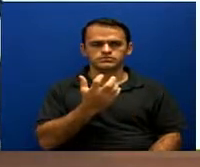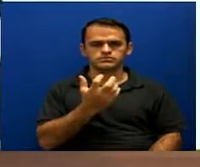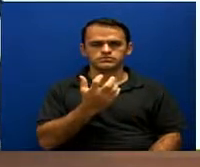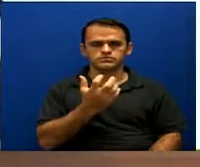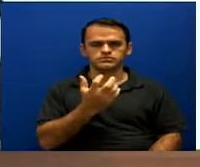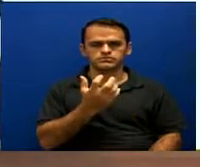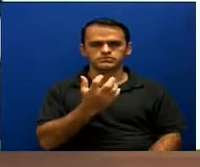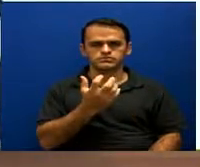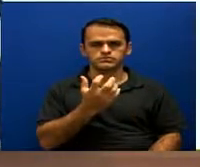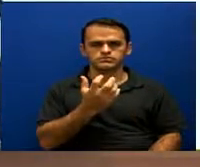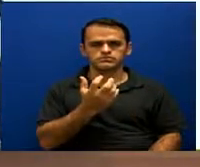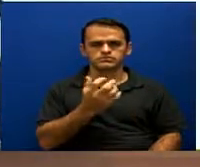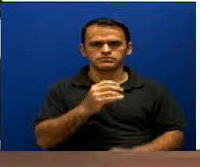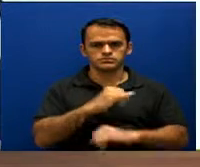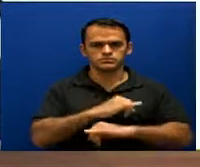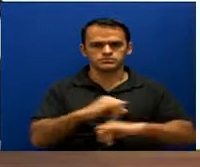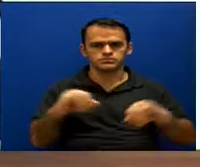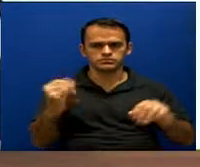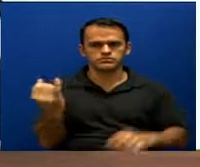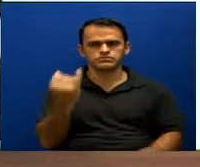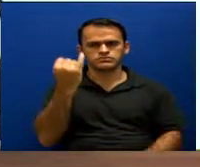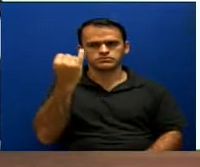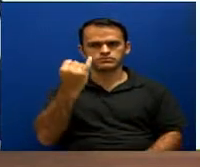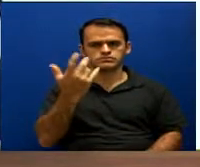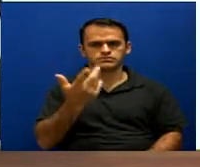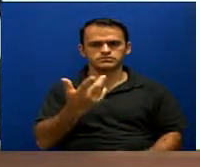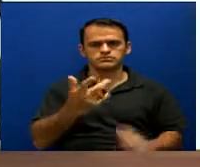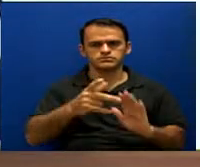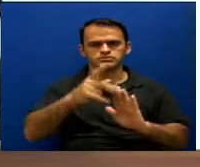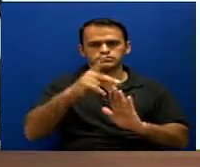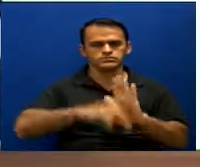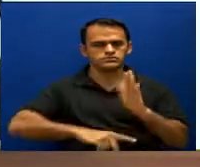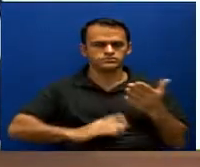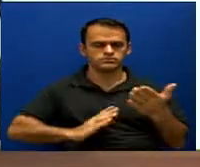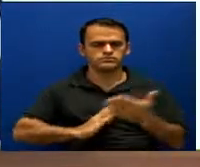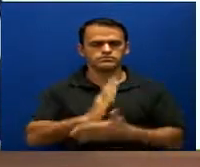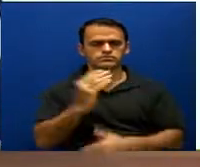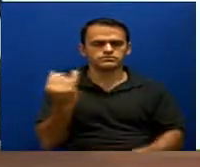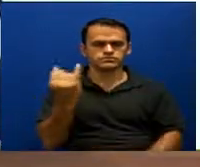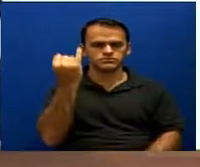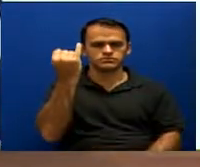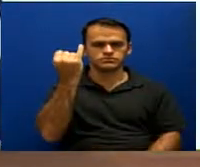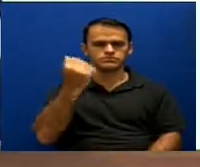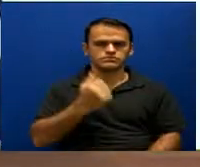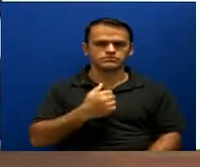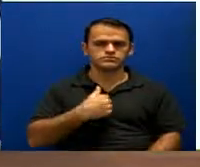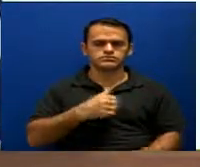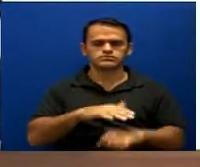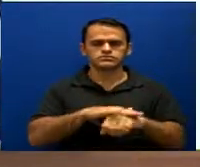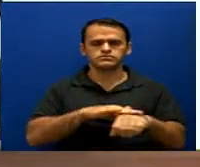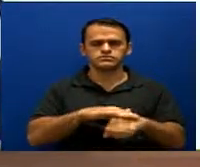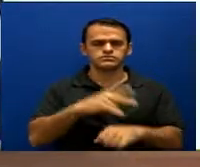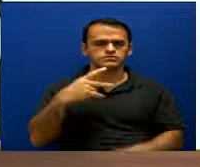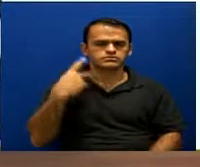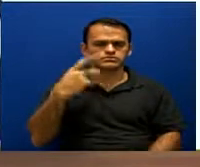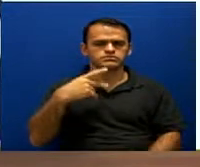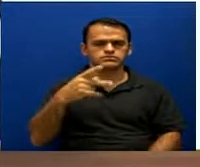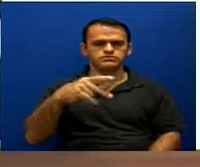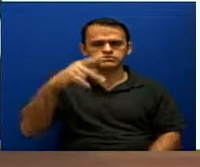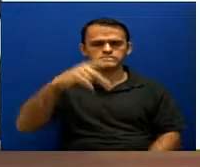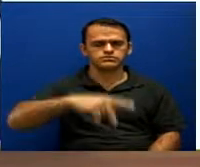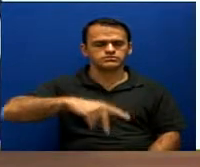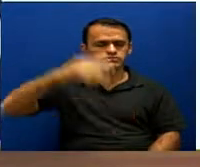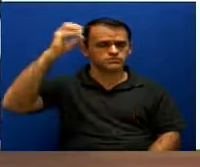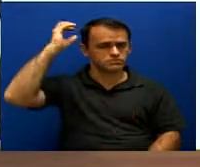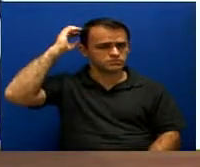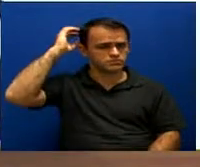a importância da aprovação dessas emendas e até eu conversei com o vereador Péricles,